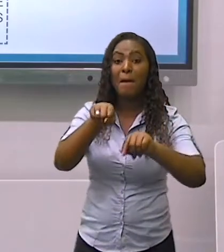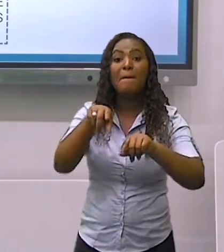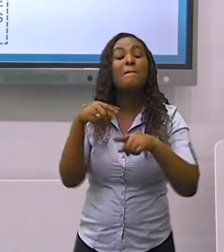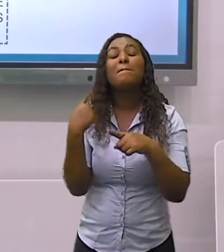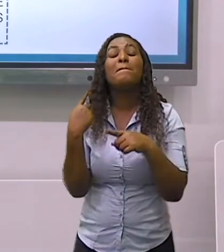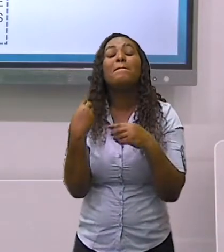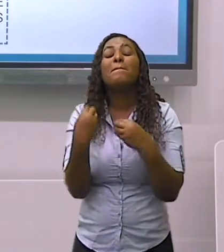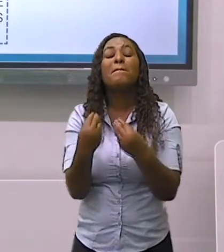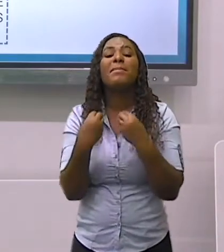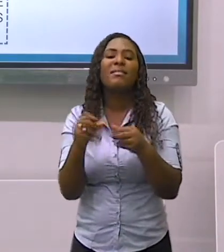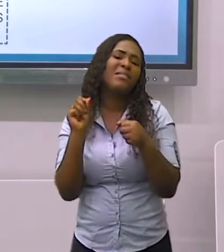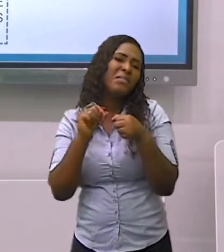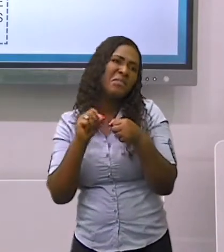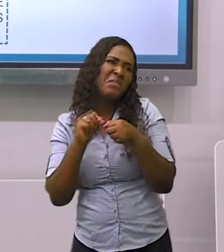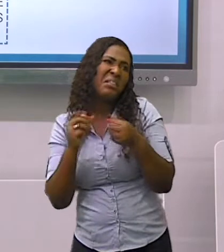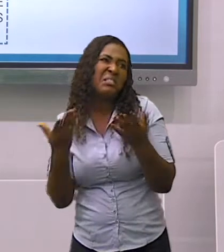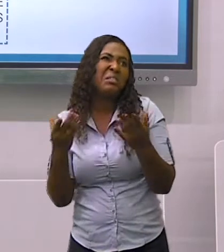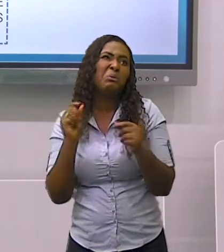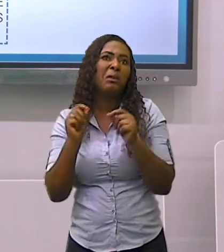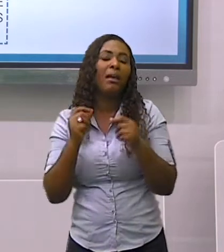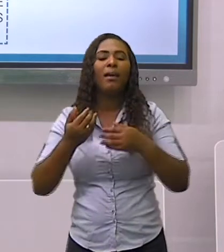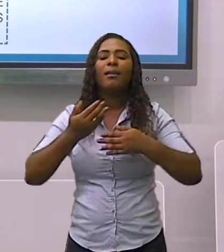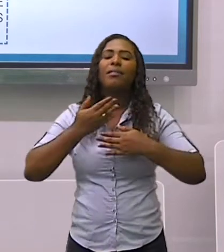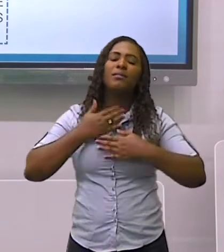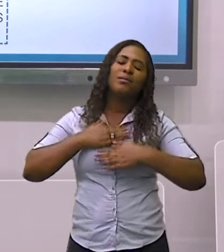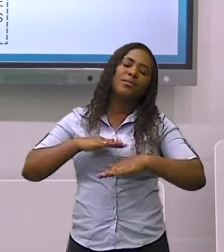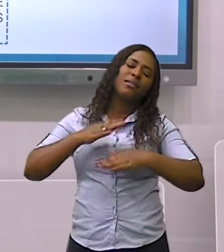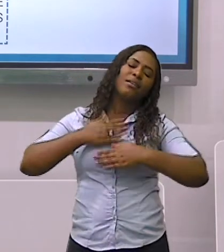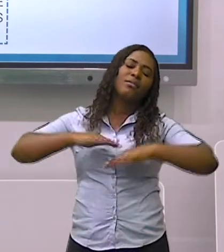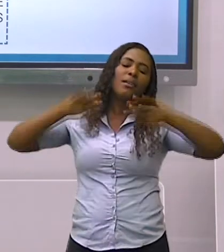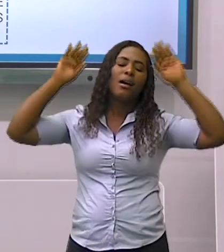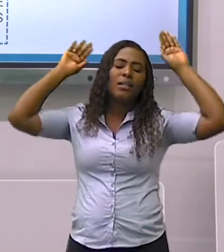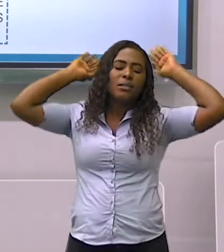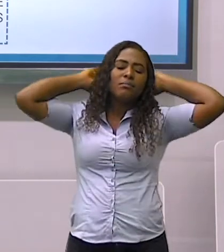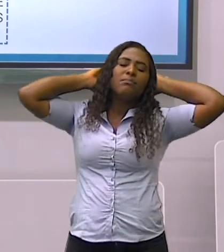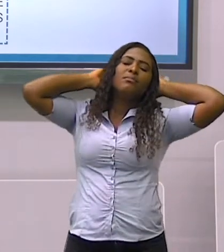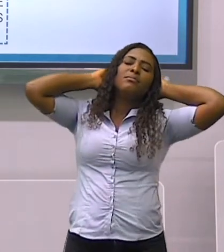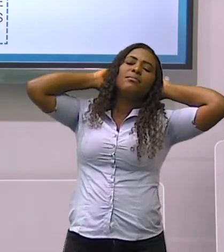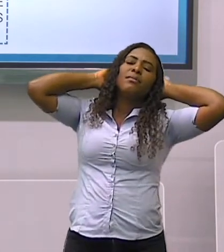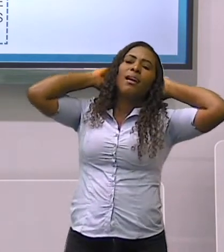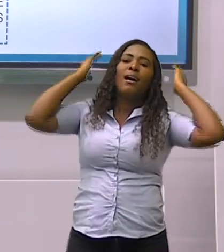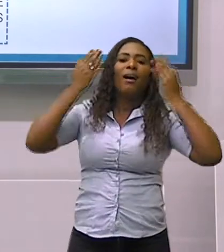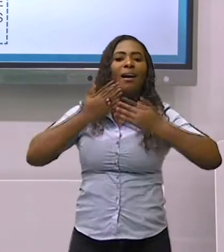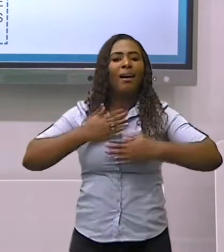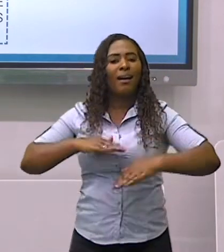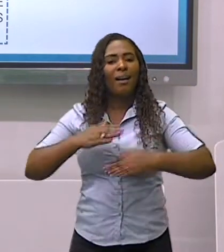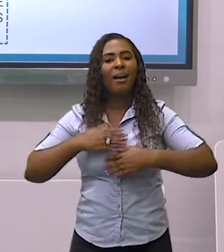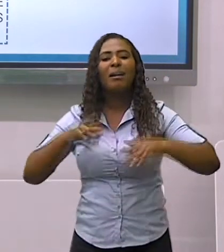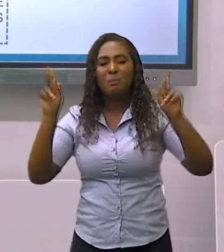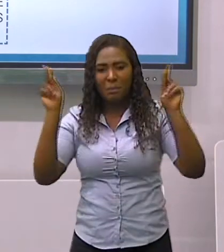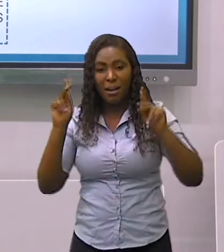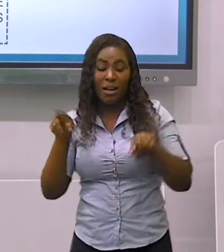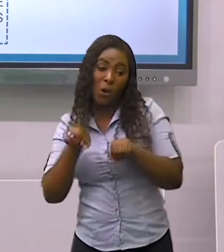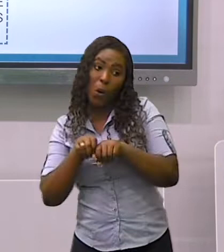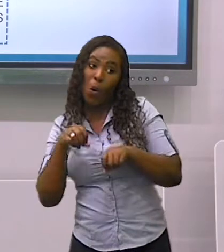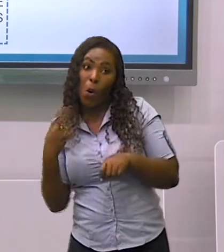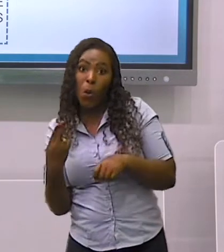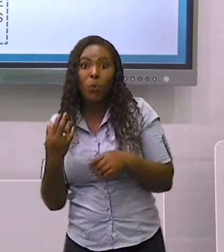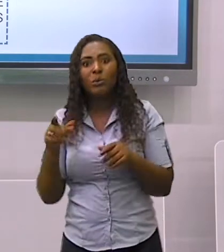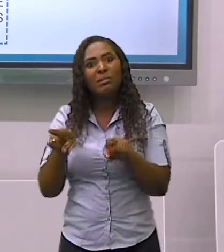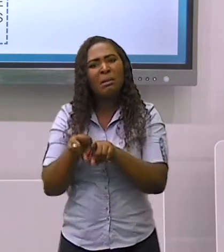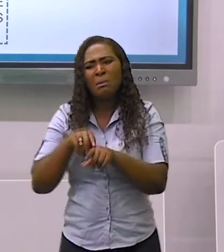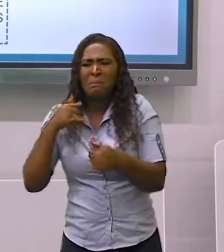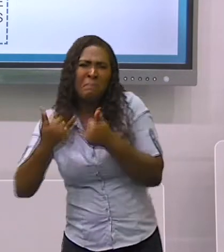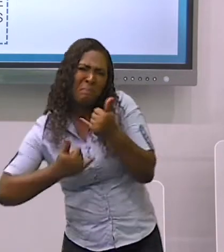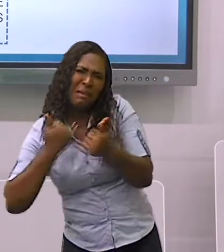atividades, seja para o descanso ou mesmo para a diversão. E você, conhece